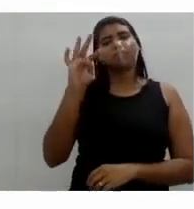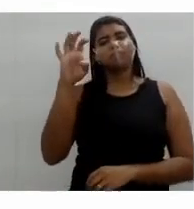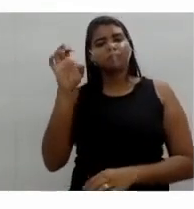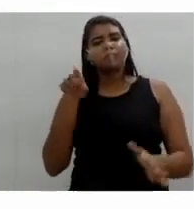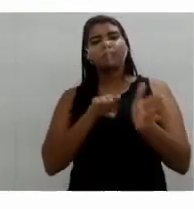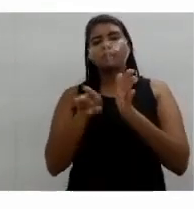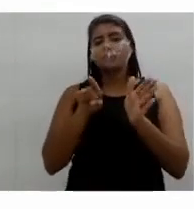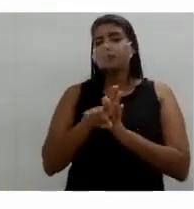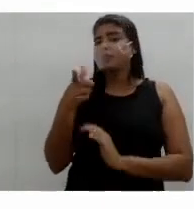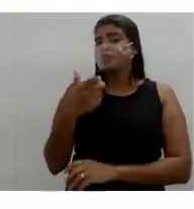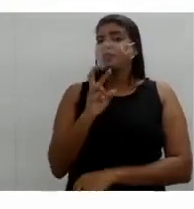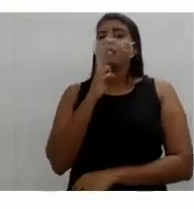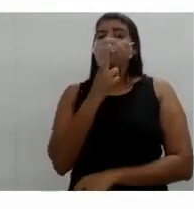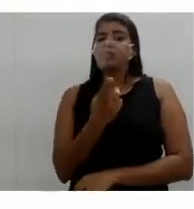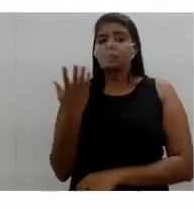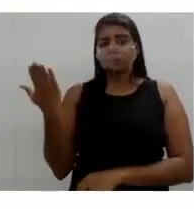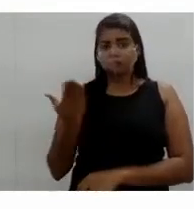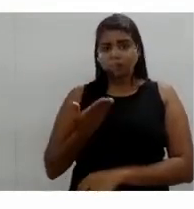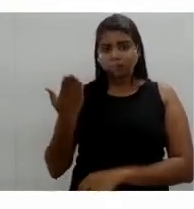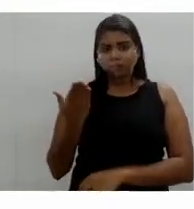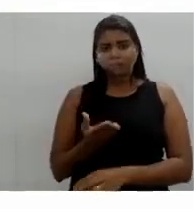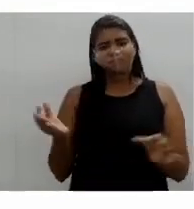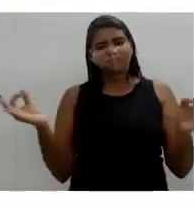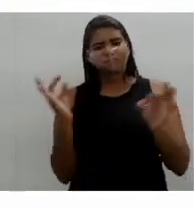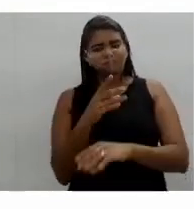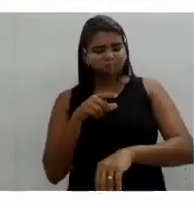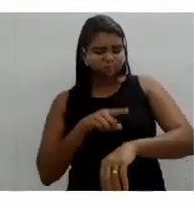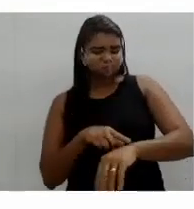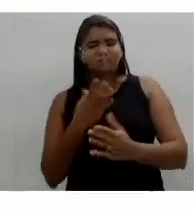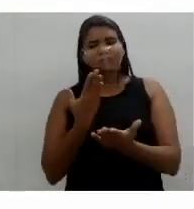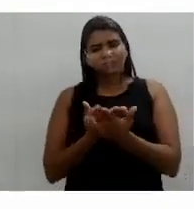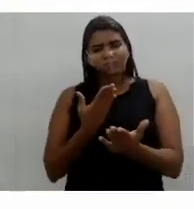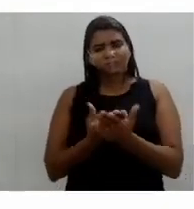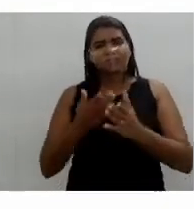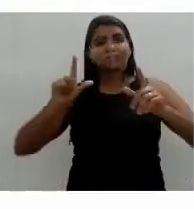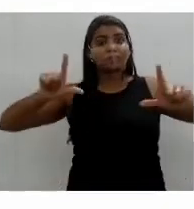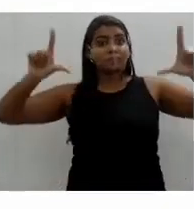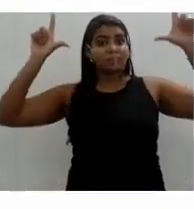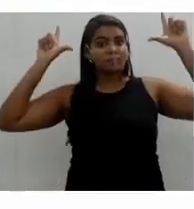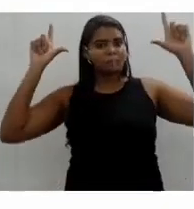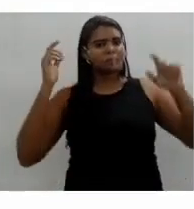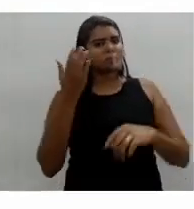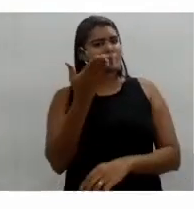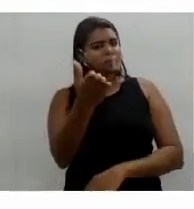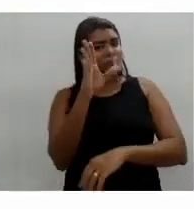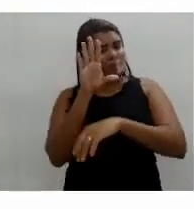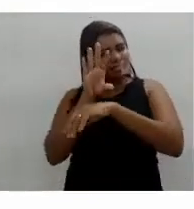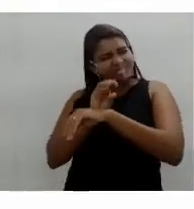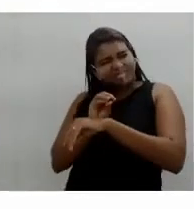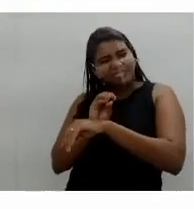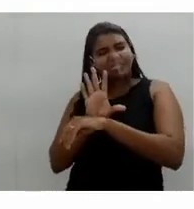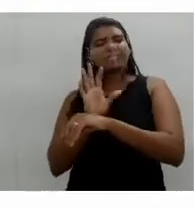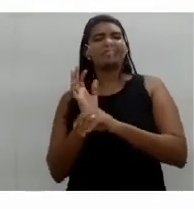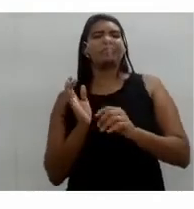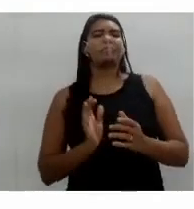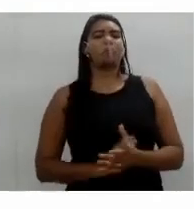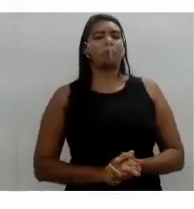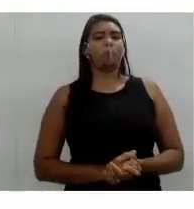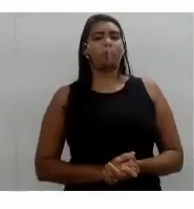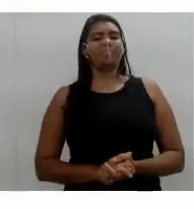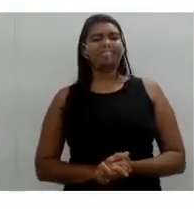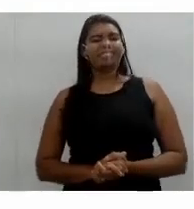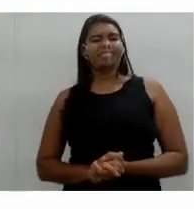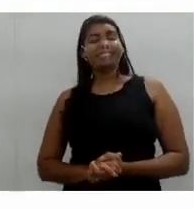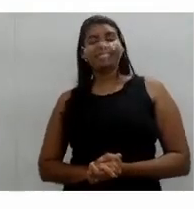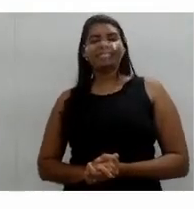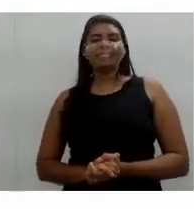gente responder hoje, né? Eu vou ter que encerrar a aula, mas eu deixo a imagem para vocês tirem a foto. Eu